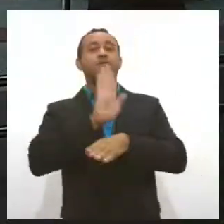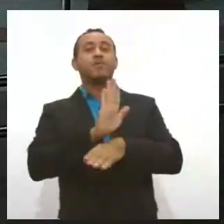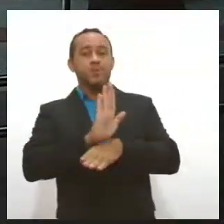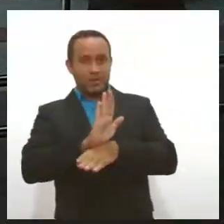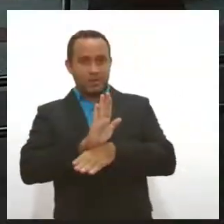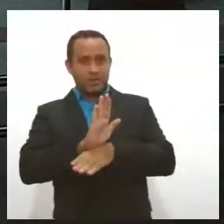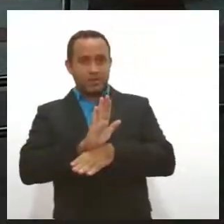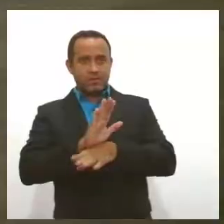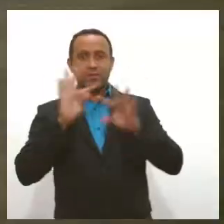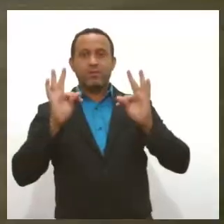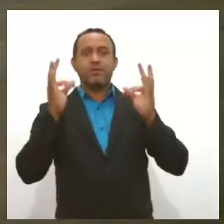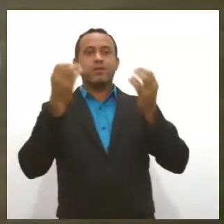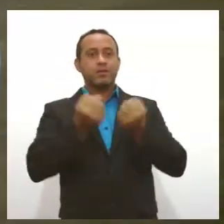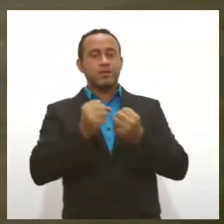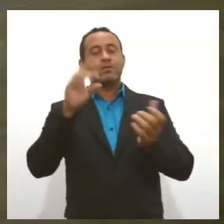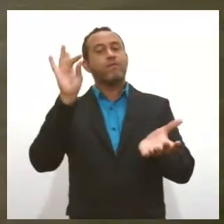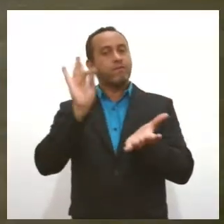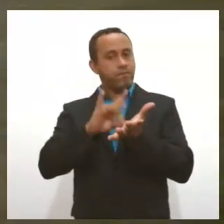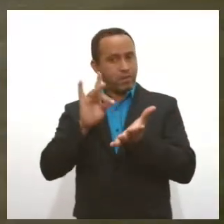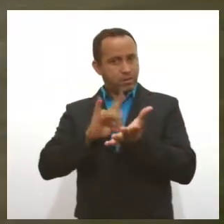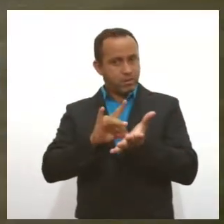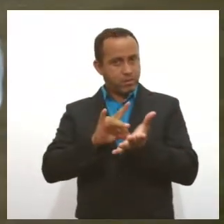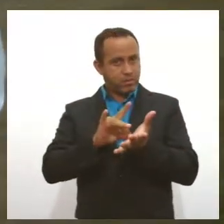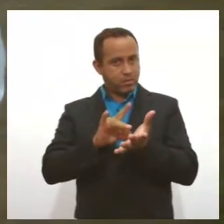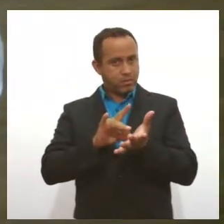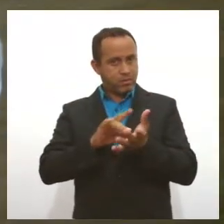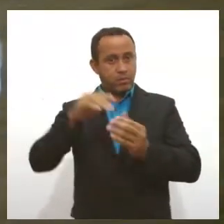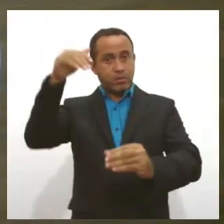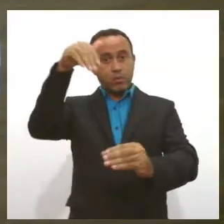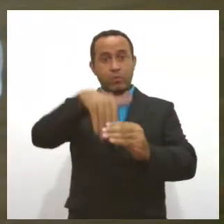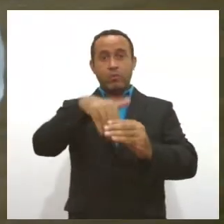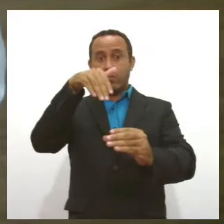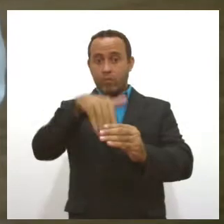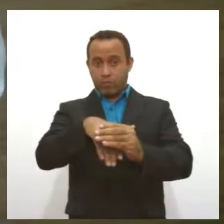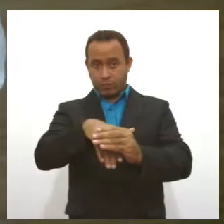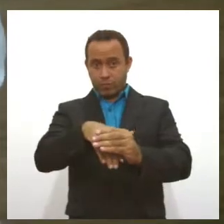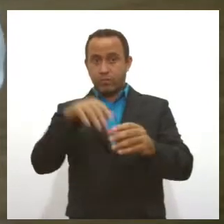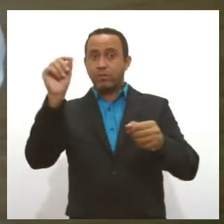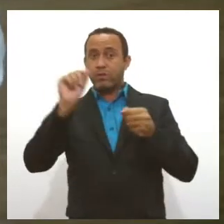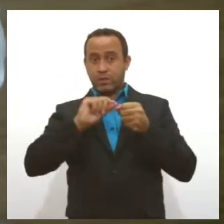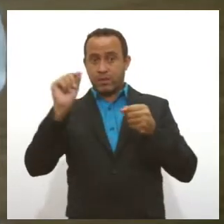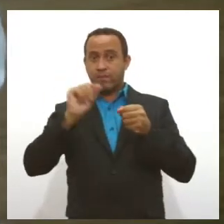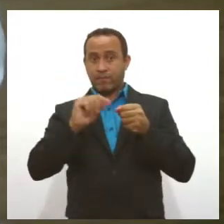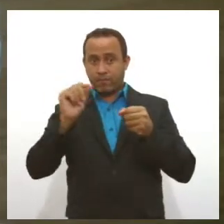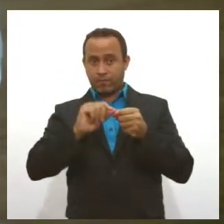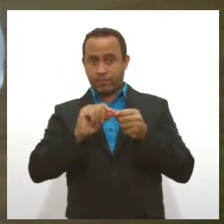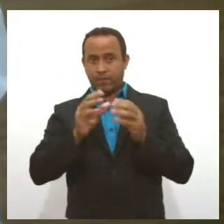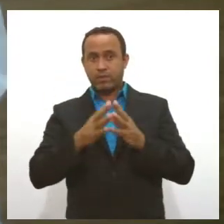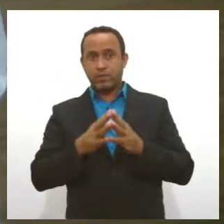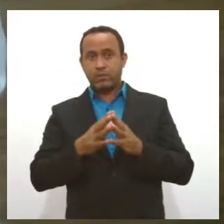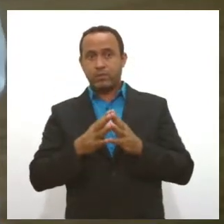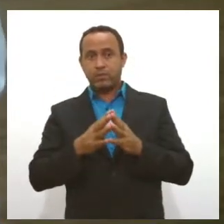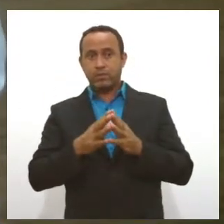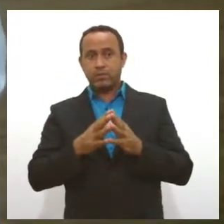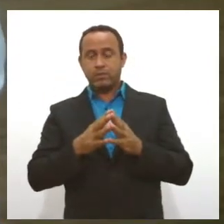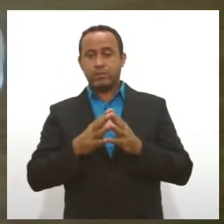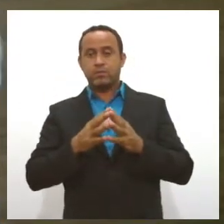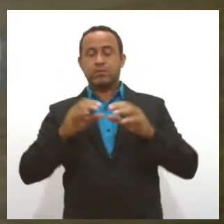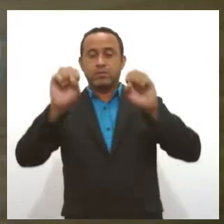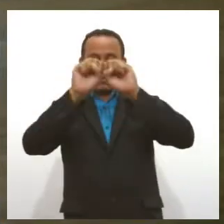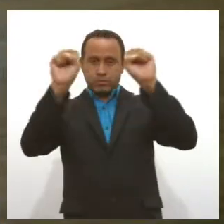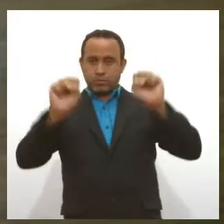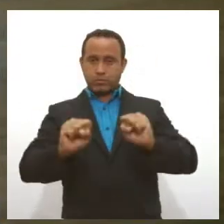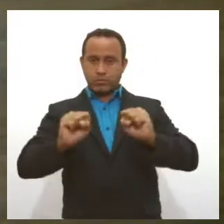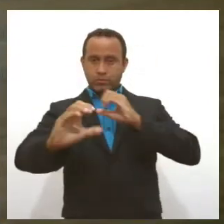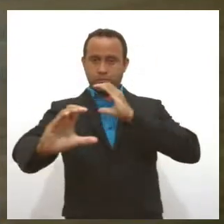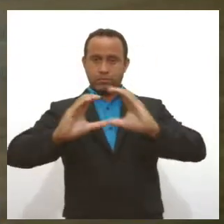Boa tarde a todos. É isso mesmo. A série O Voto, que é produzida pelo próprio sistema de comunicação da